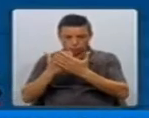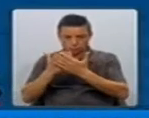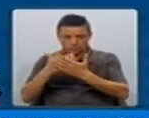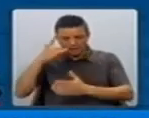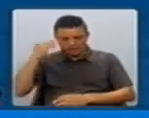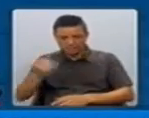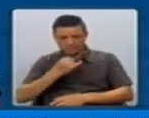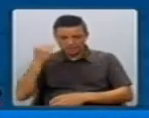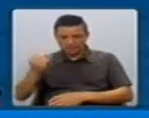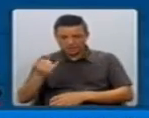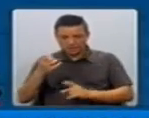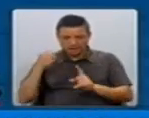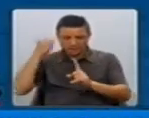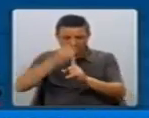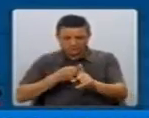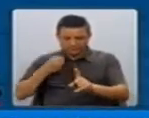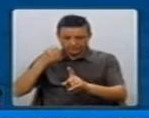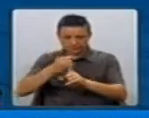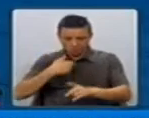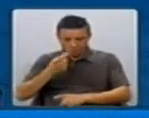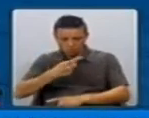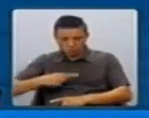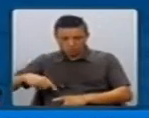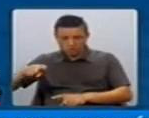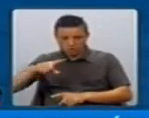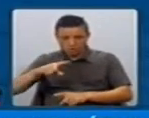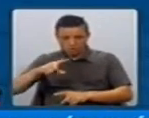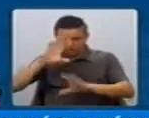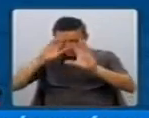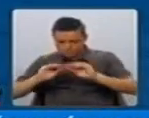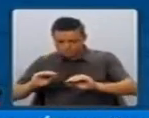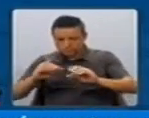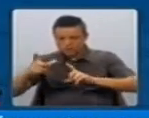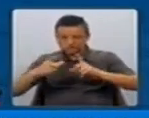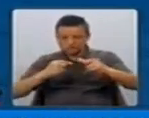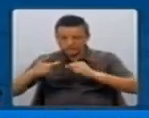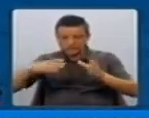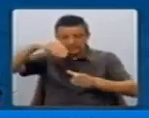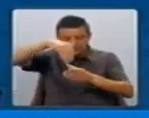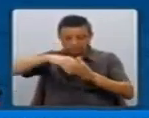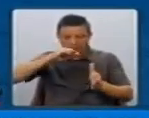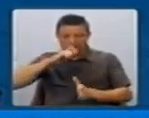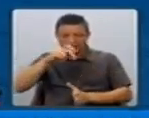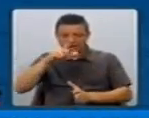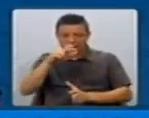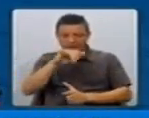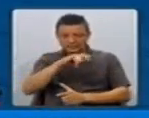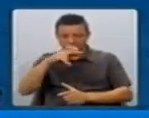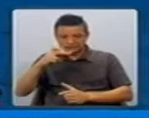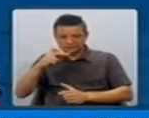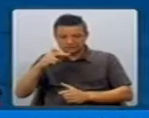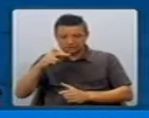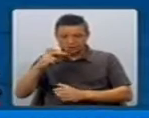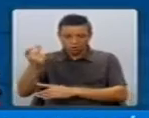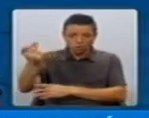ideia que desafia claramente aquilo que nós sabemos sobre a própria formação das estrelas nas galáxias. Refiro-me a galáxias